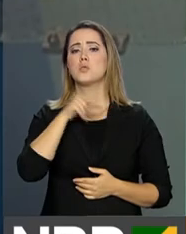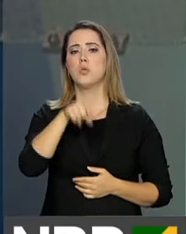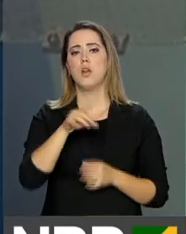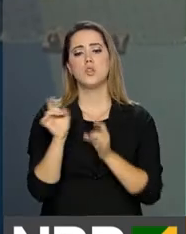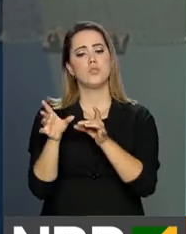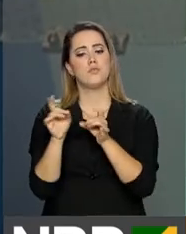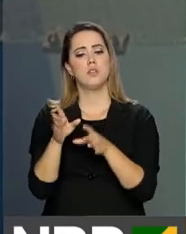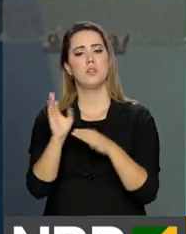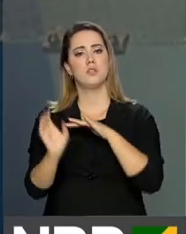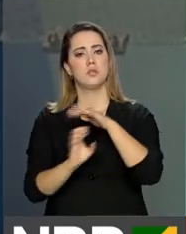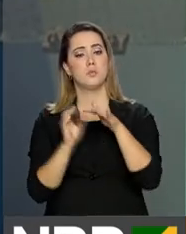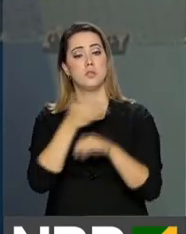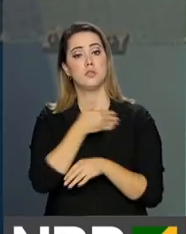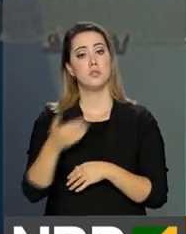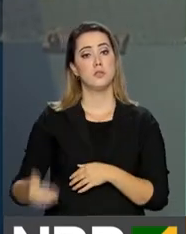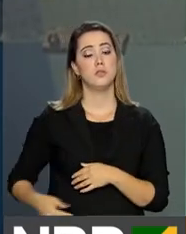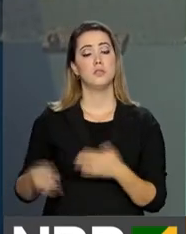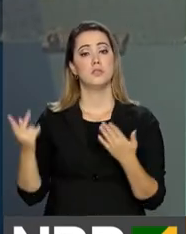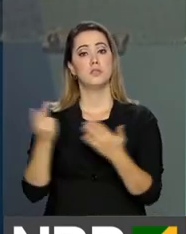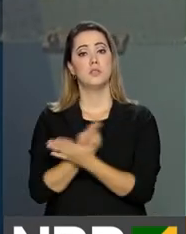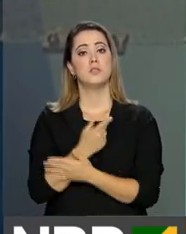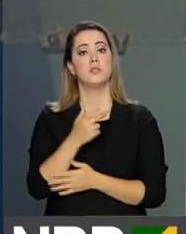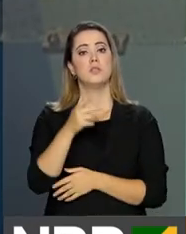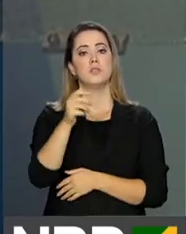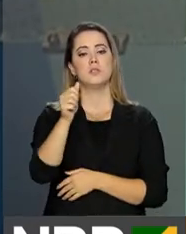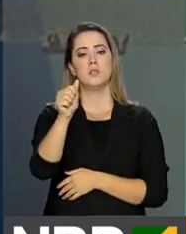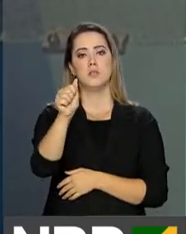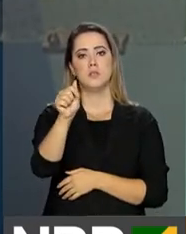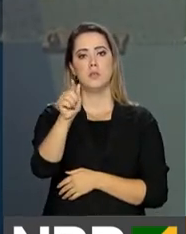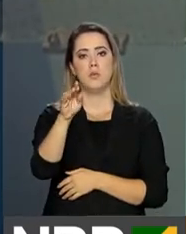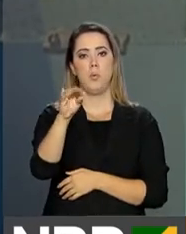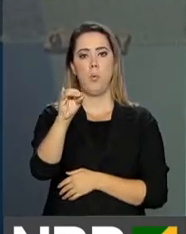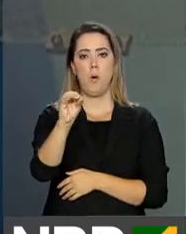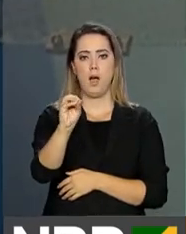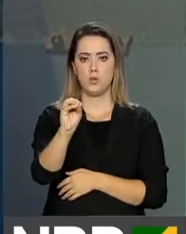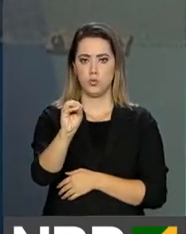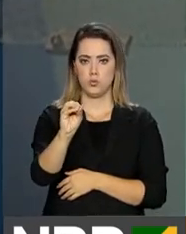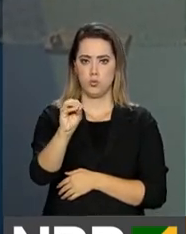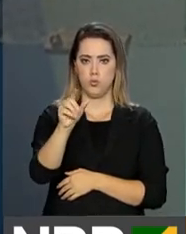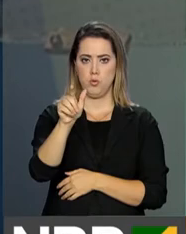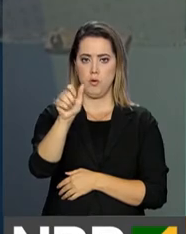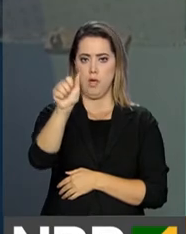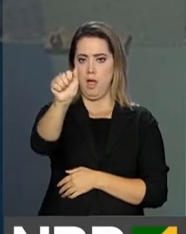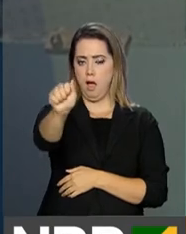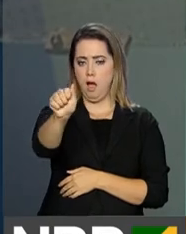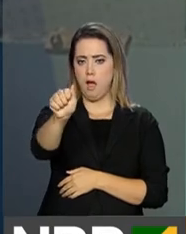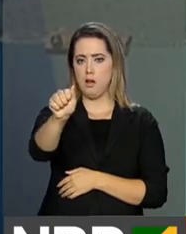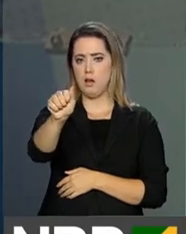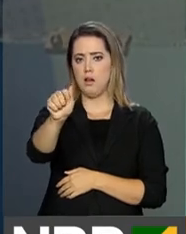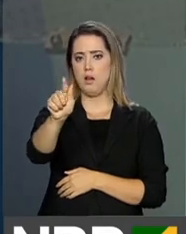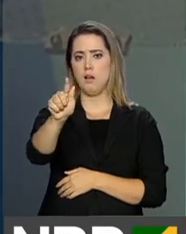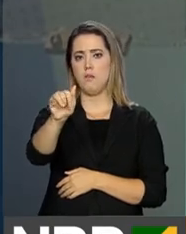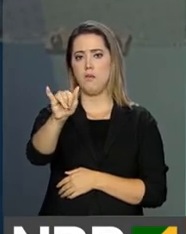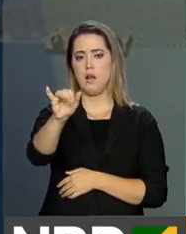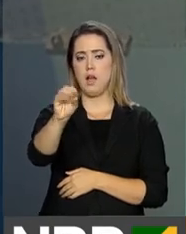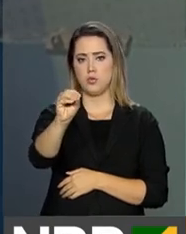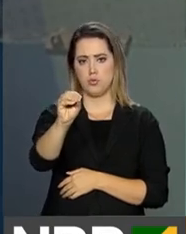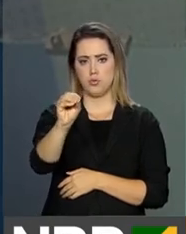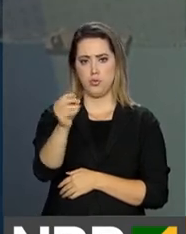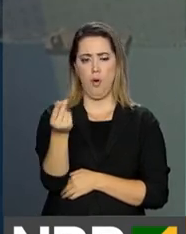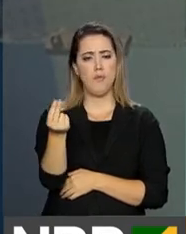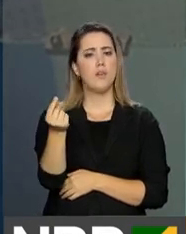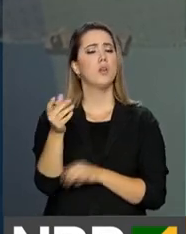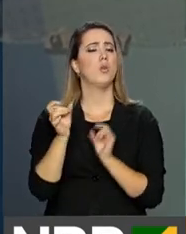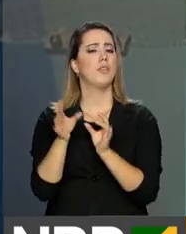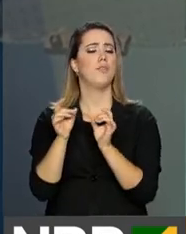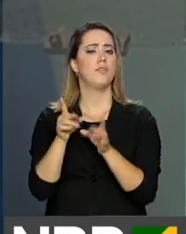privatizações, os sucessivos ágios que temos obtido nas concessões são prova